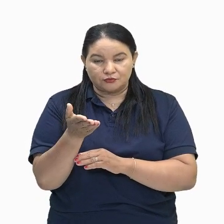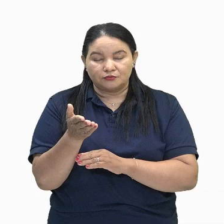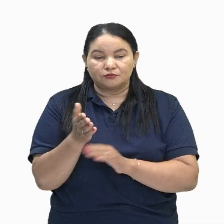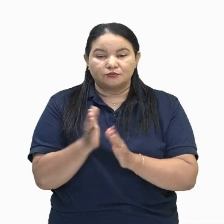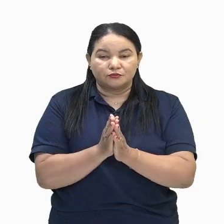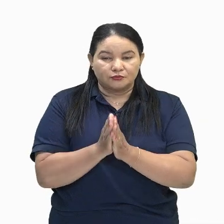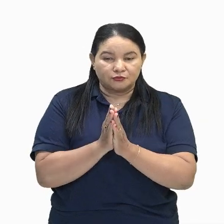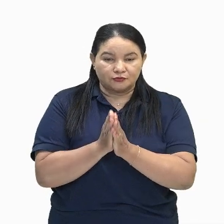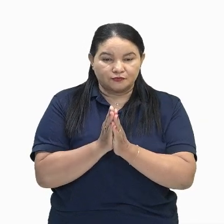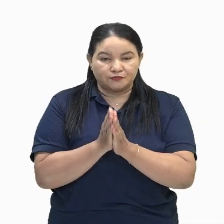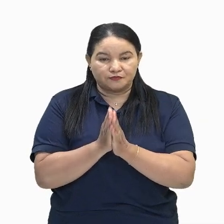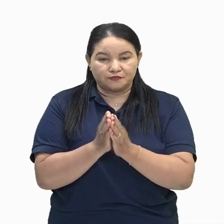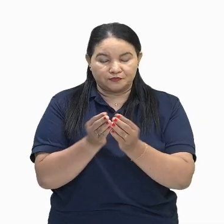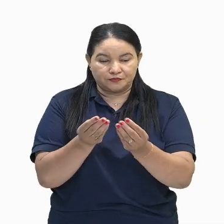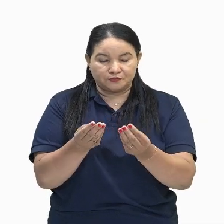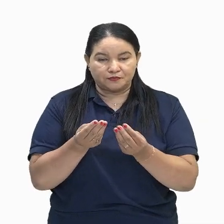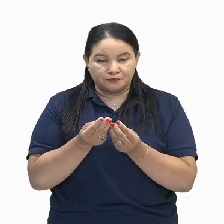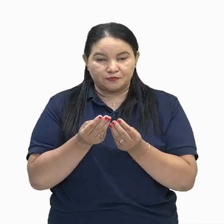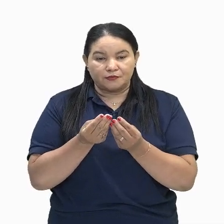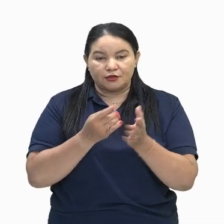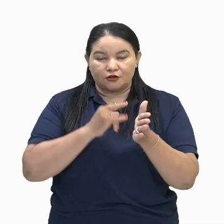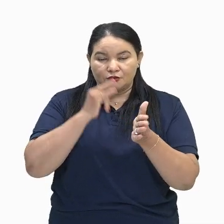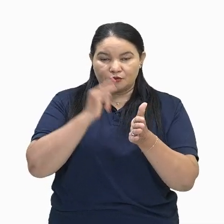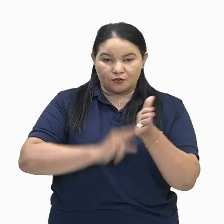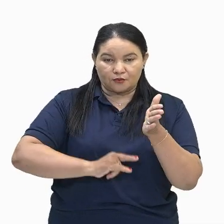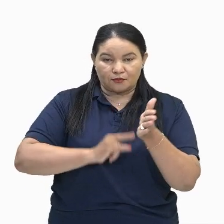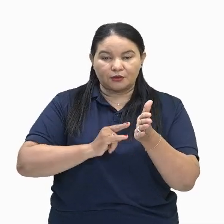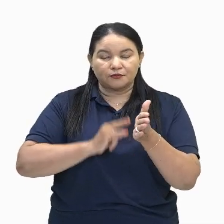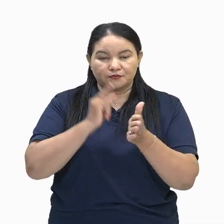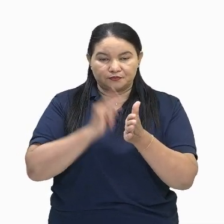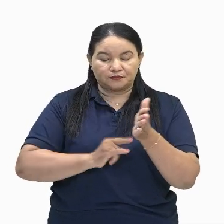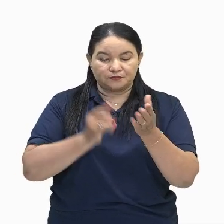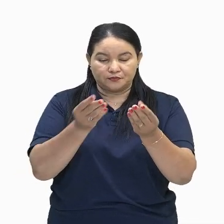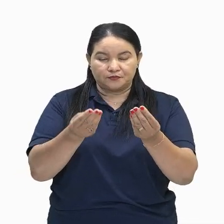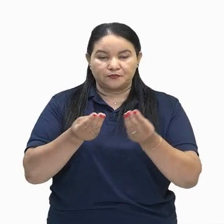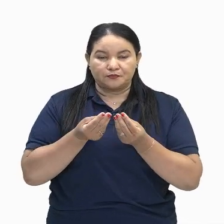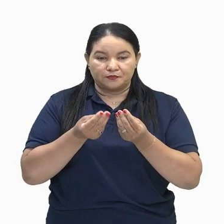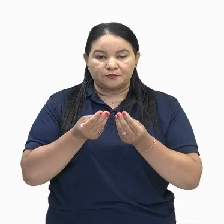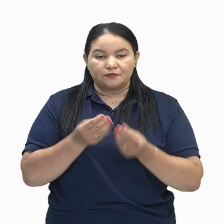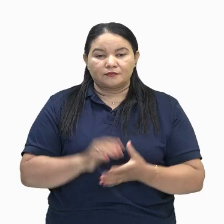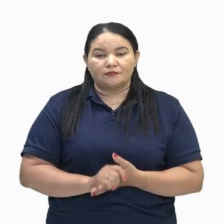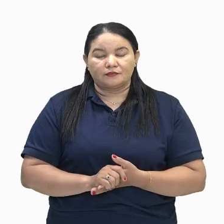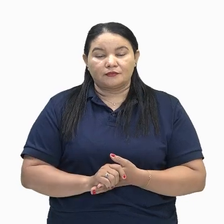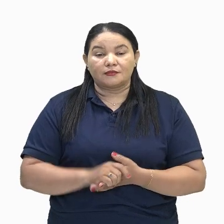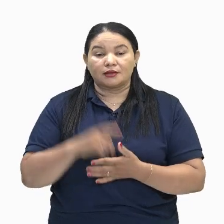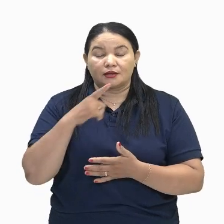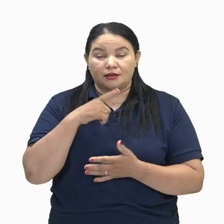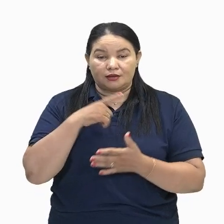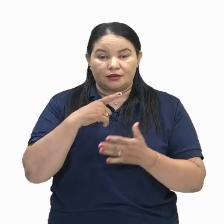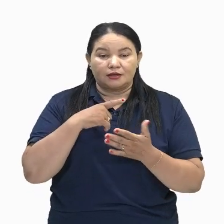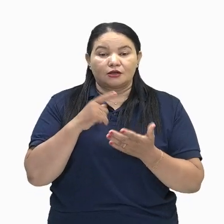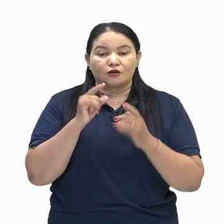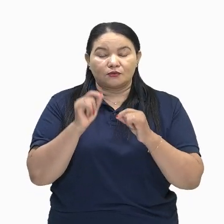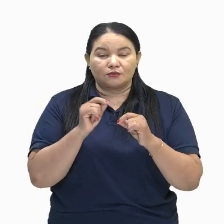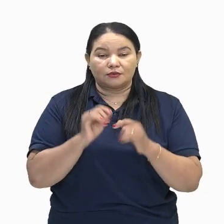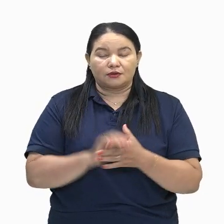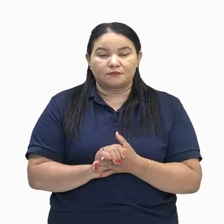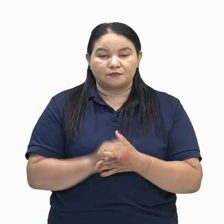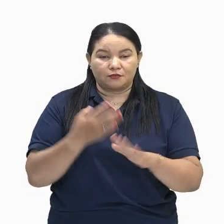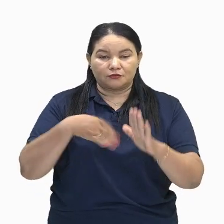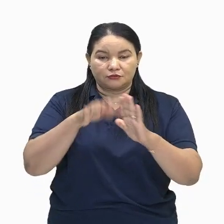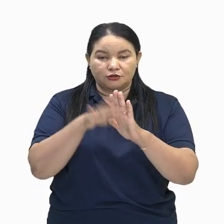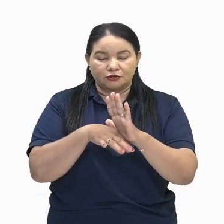gentileza, entregar-me os documentos solicitados. Então, observe que aqui nós temos um texto